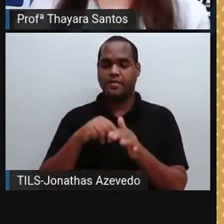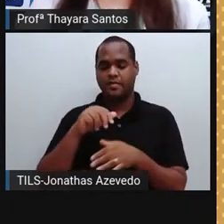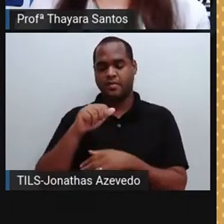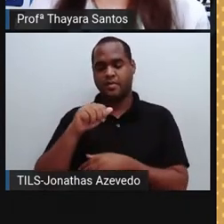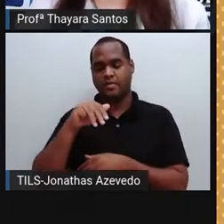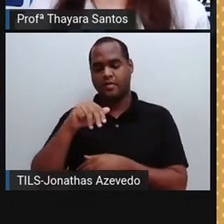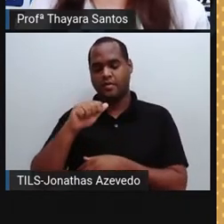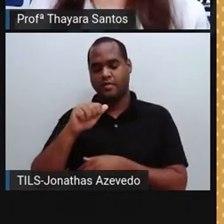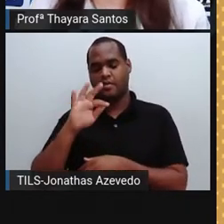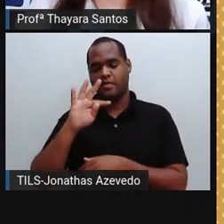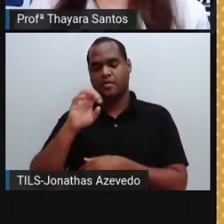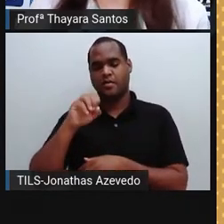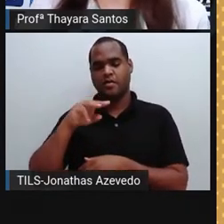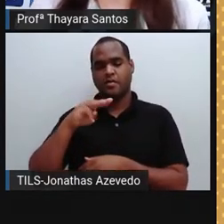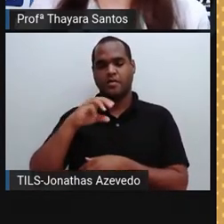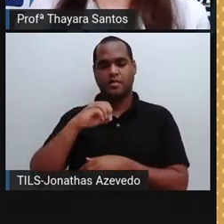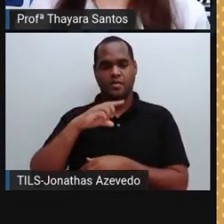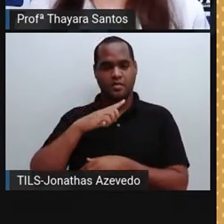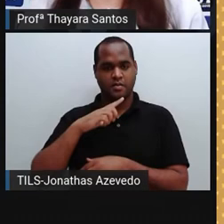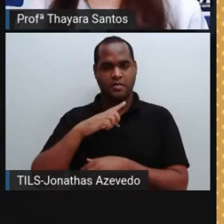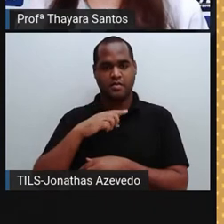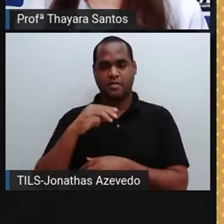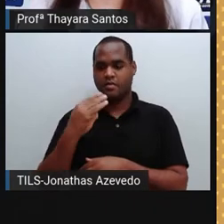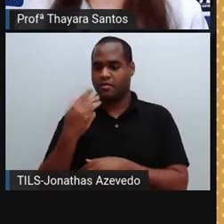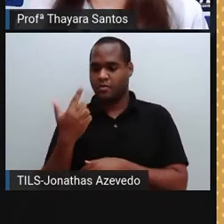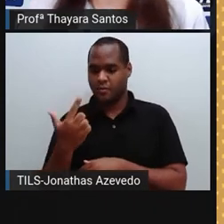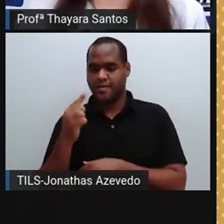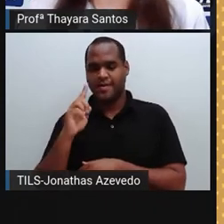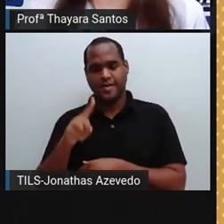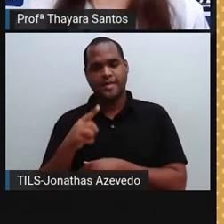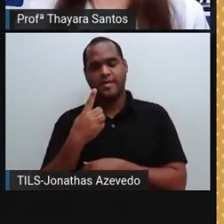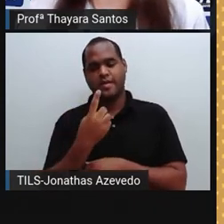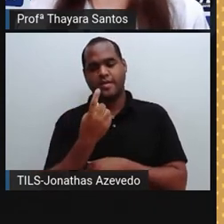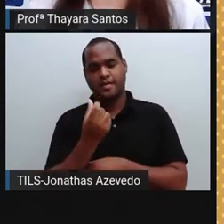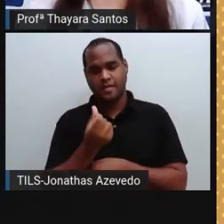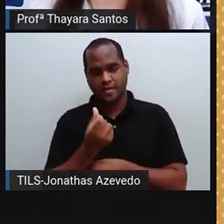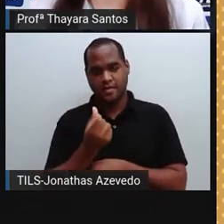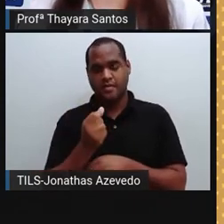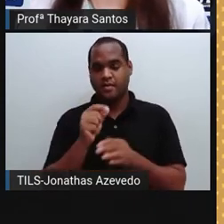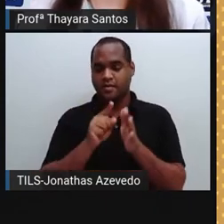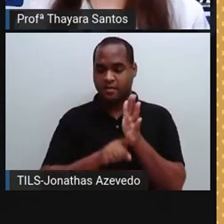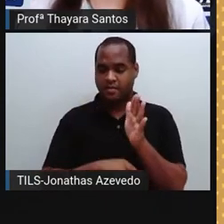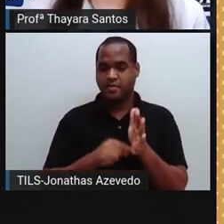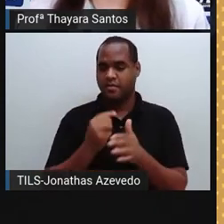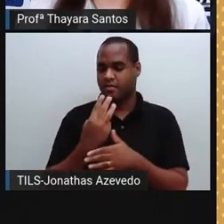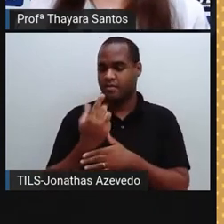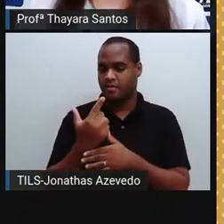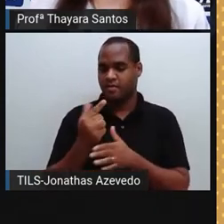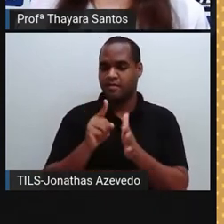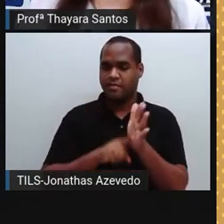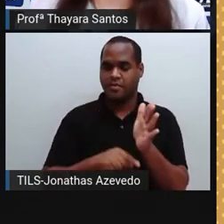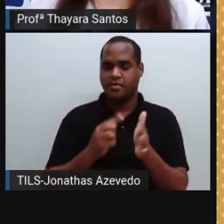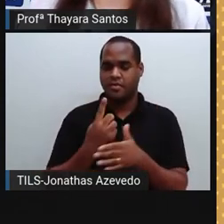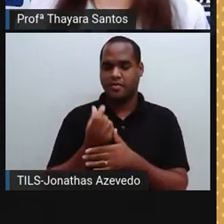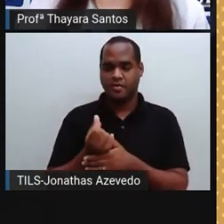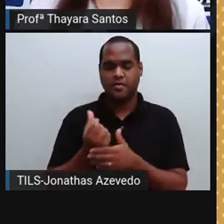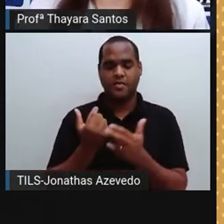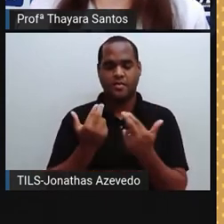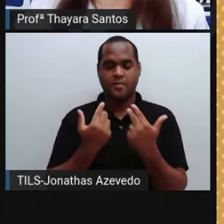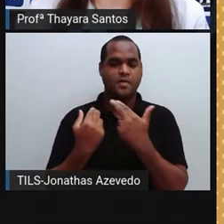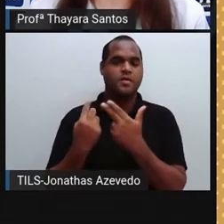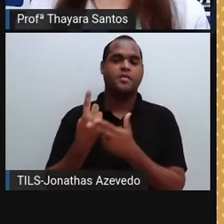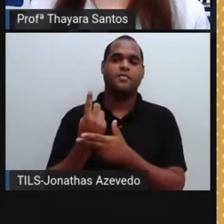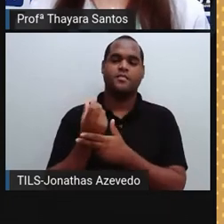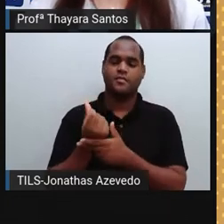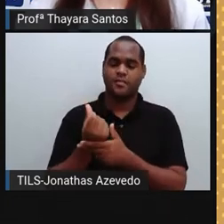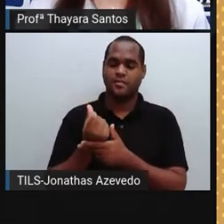de massa é 32, o número atômico é 16. Então, 32 menos 16 é igual a 16. Então,